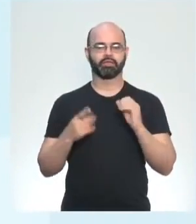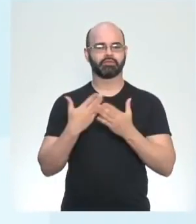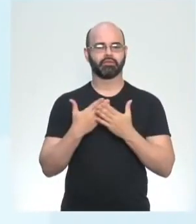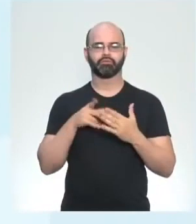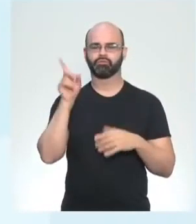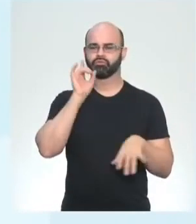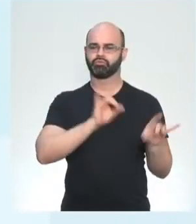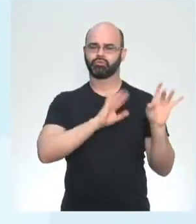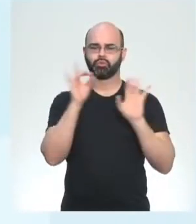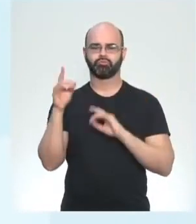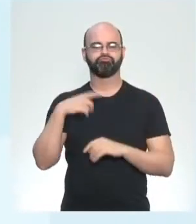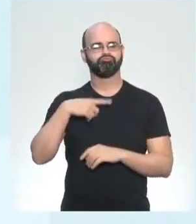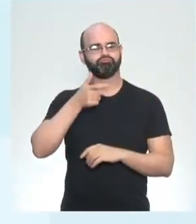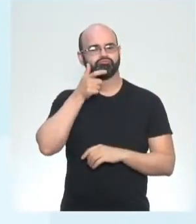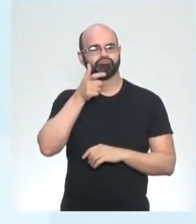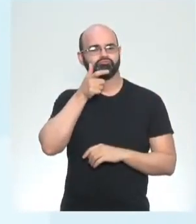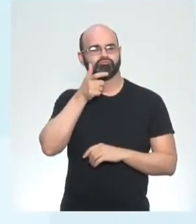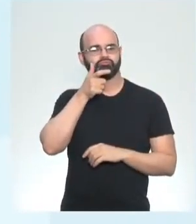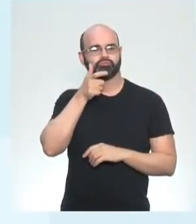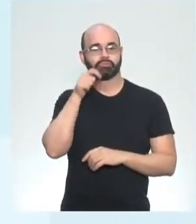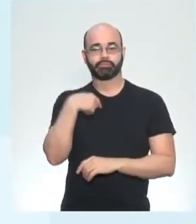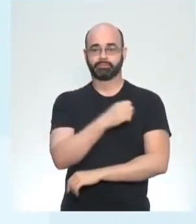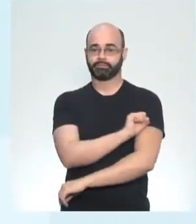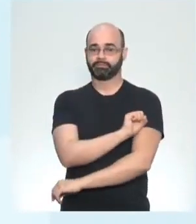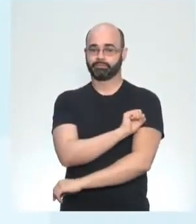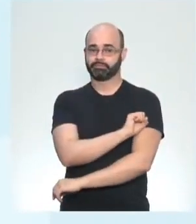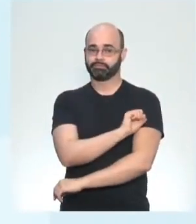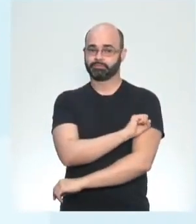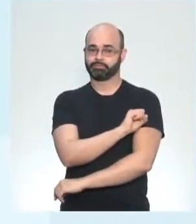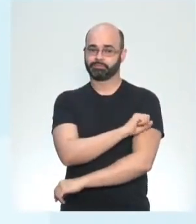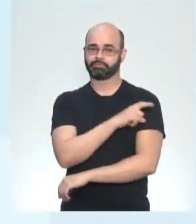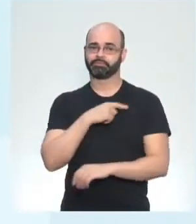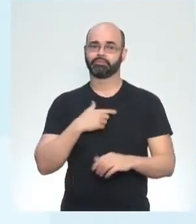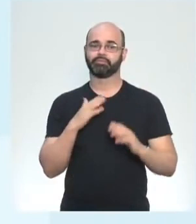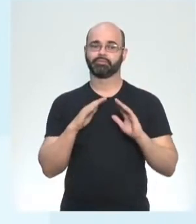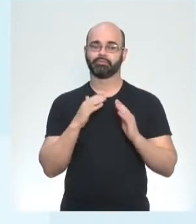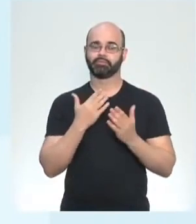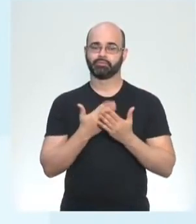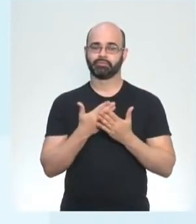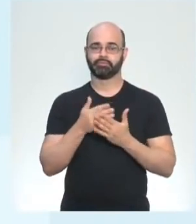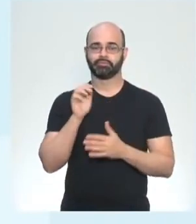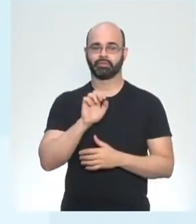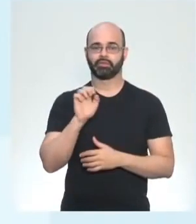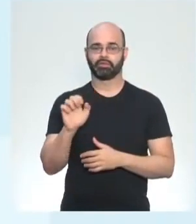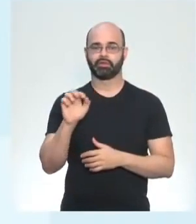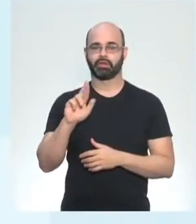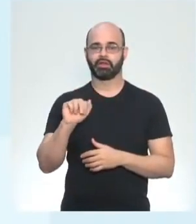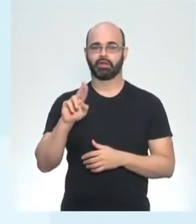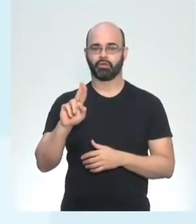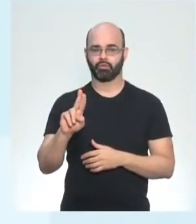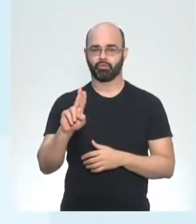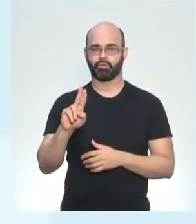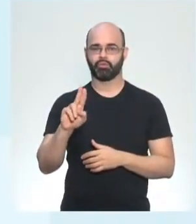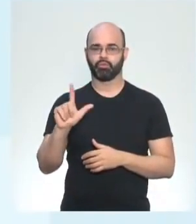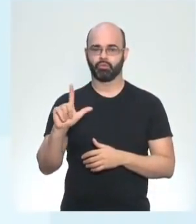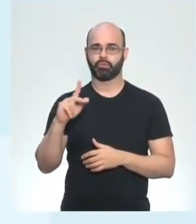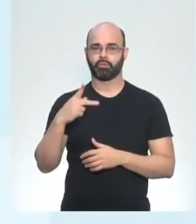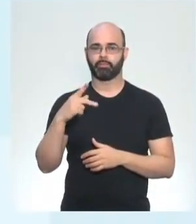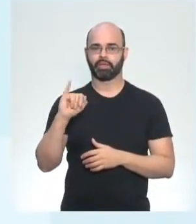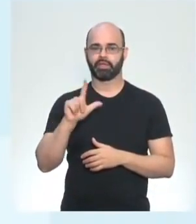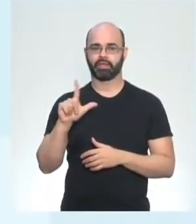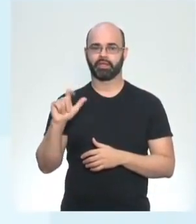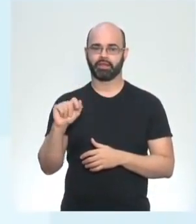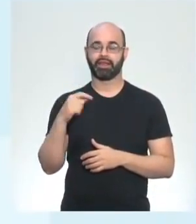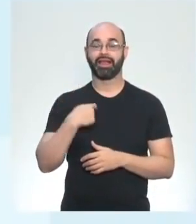todos os dias. Sou do 8º ano e estudo na Escola Estadual Raul Pila. Agradeço por falarem meu nome